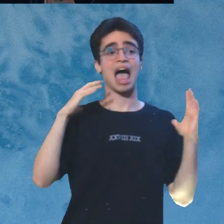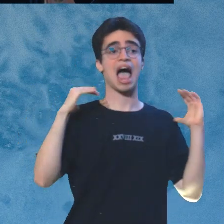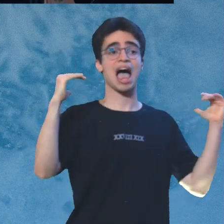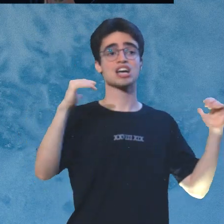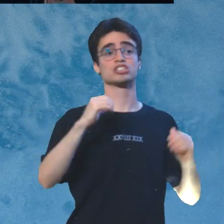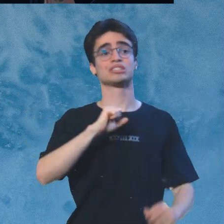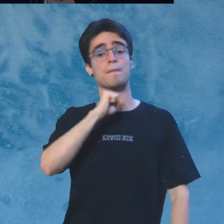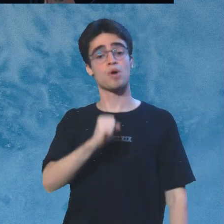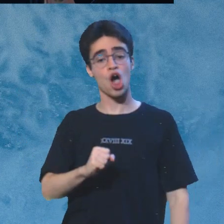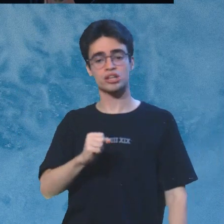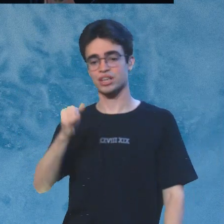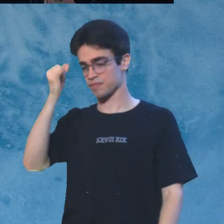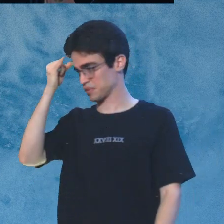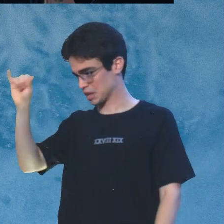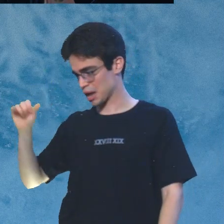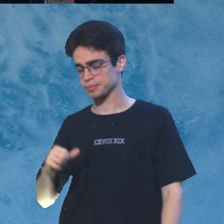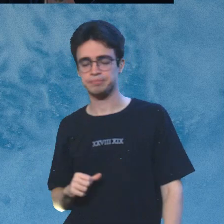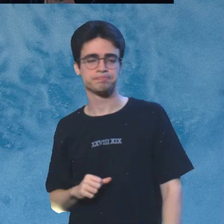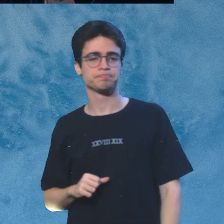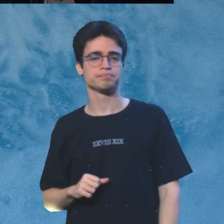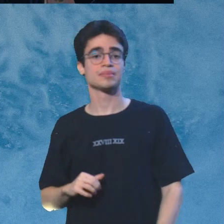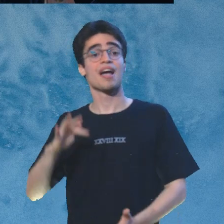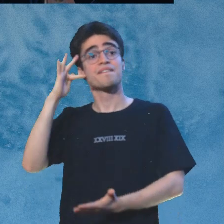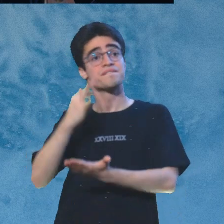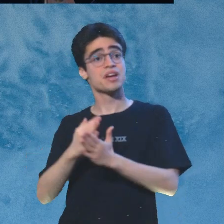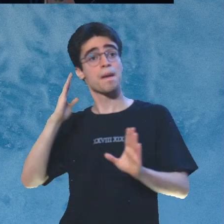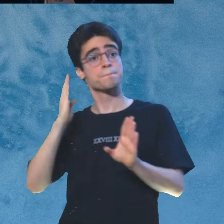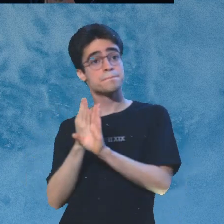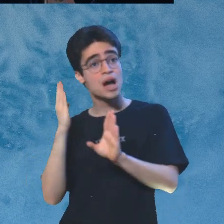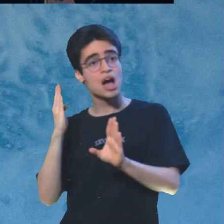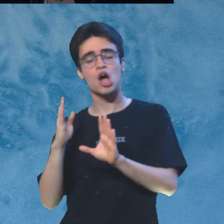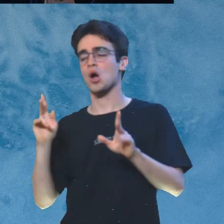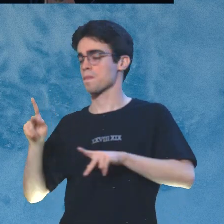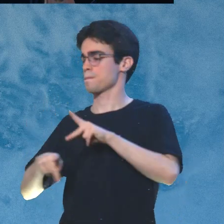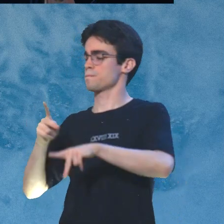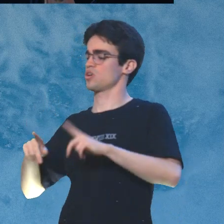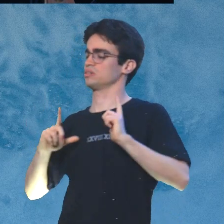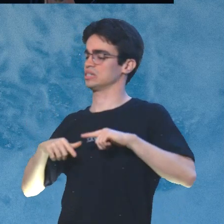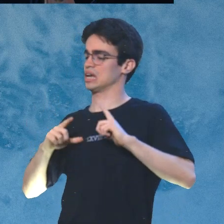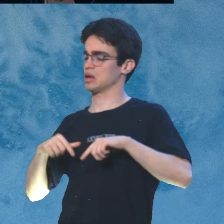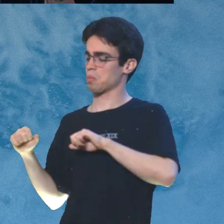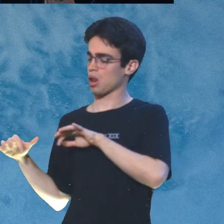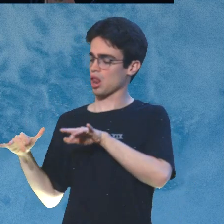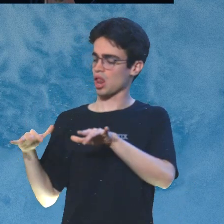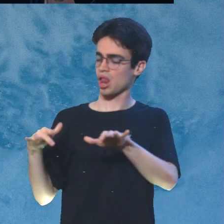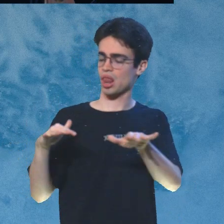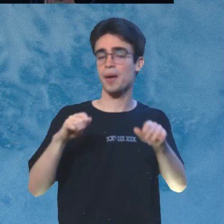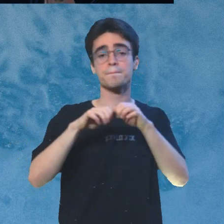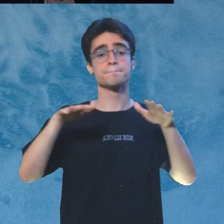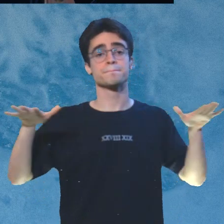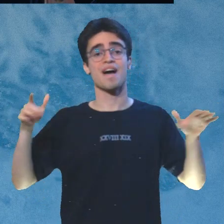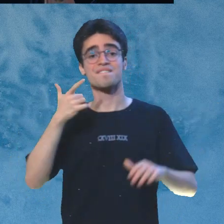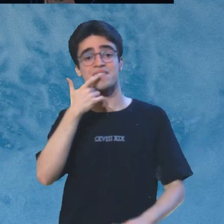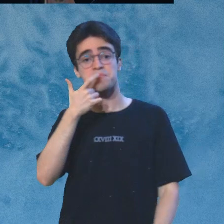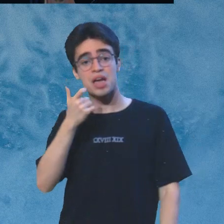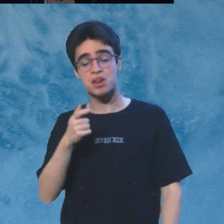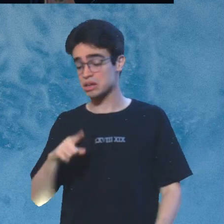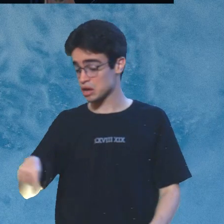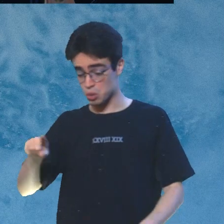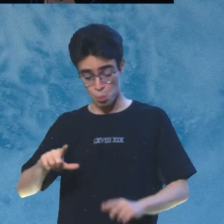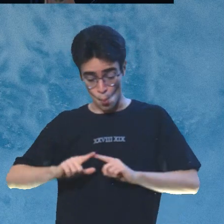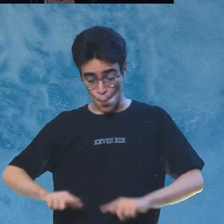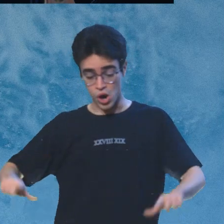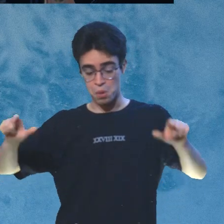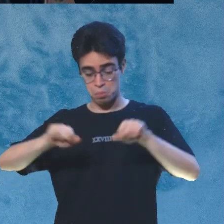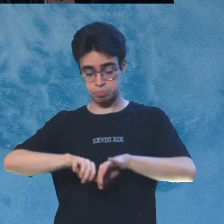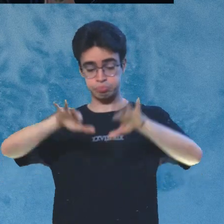velhos. Pela fé, o povo de Israel atravessou o Mar Vermelho como se estivesse em terra seca, e quando